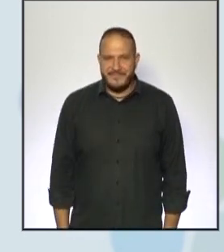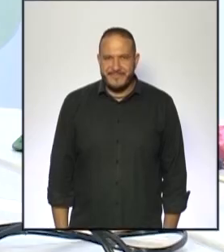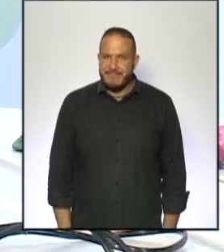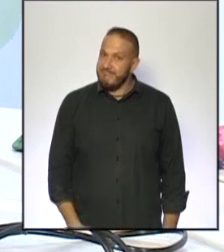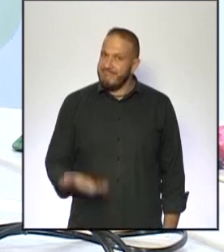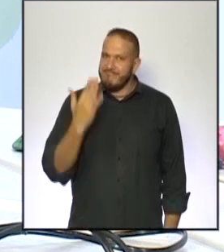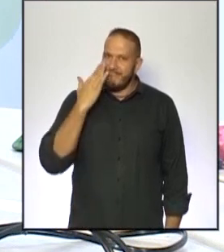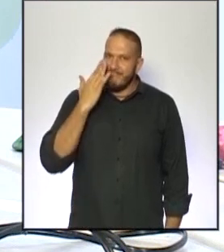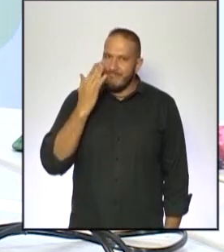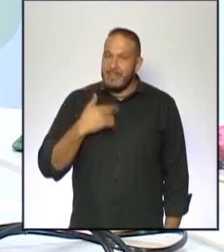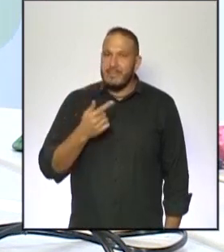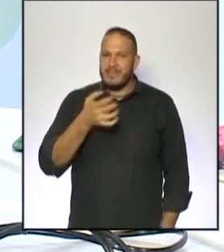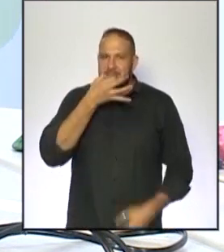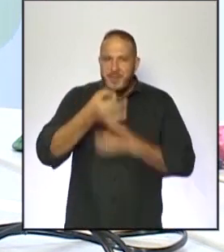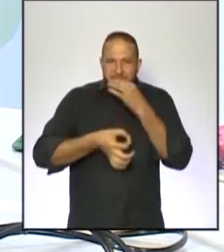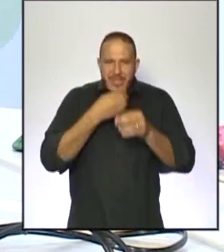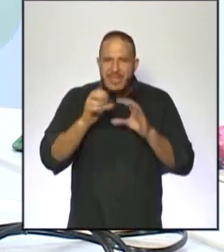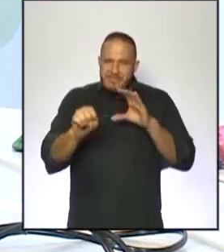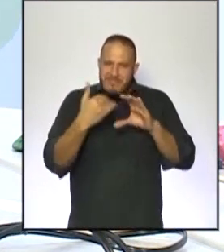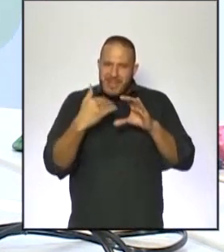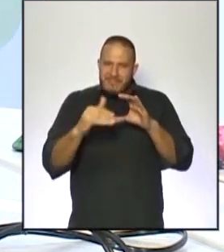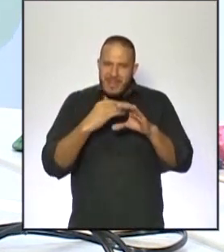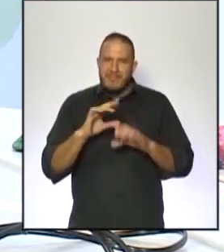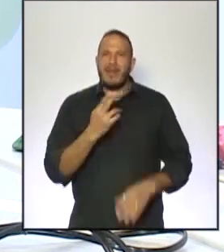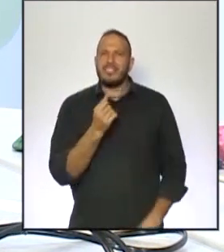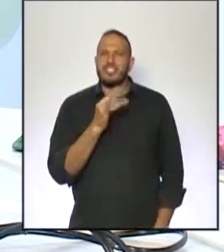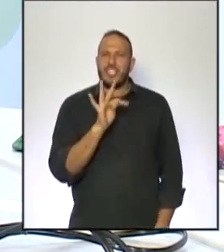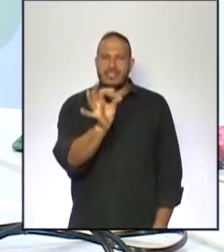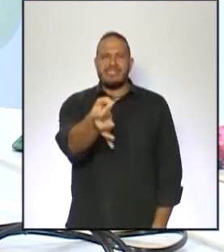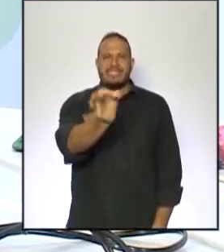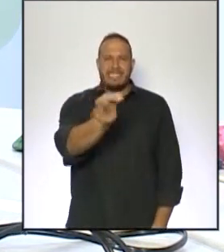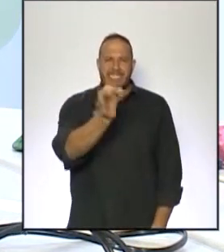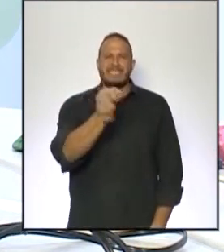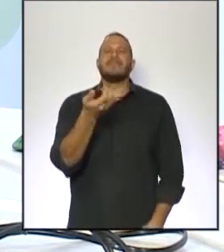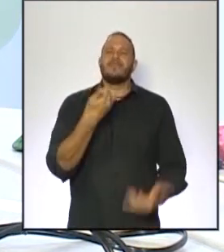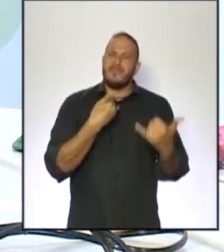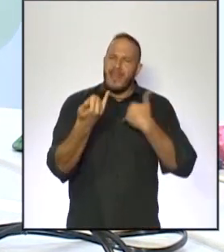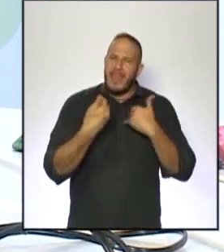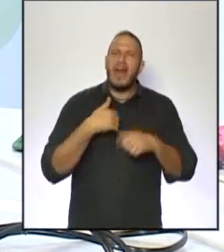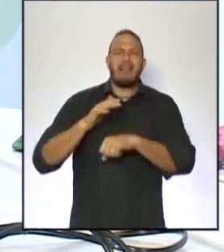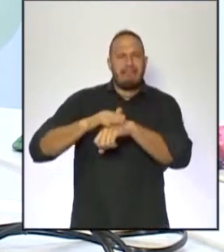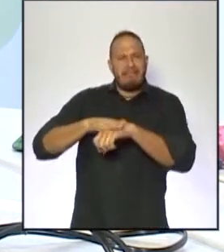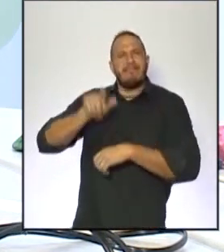Olha aí, estão me comentando aqui no chat que sim, que já ouviram falar sobre